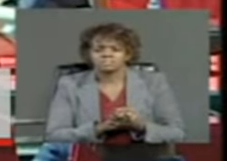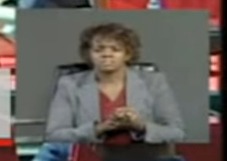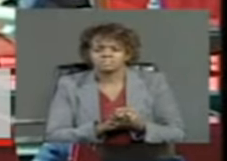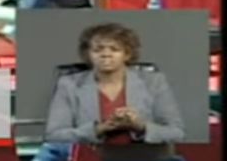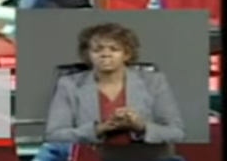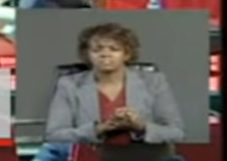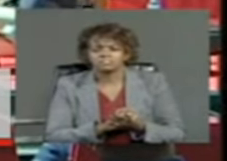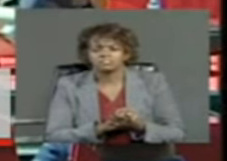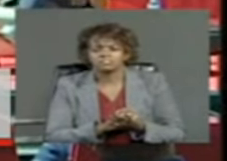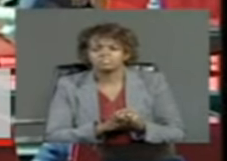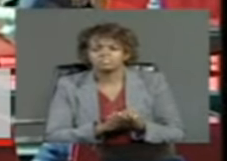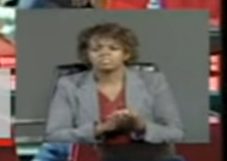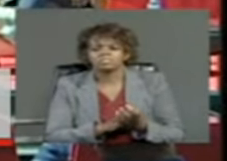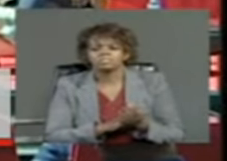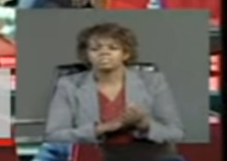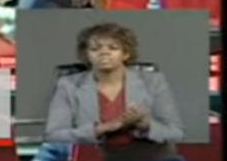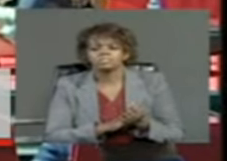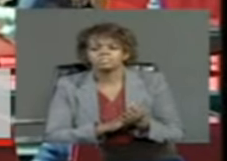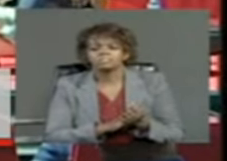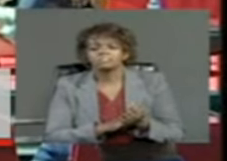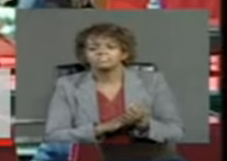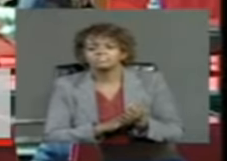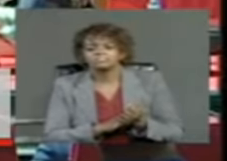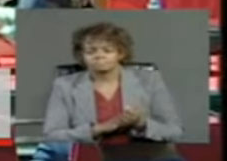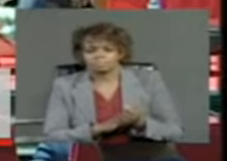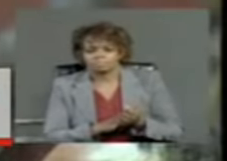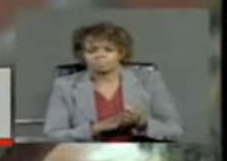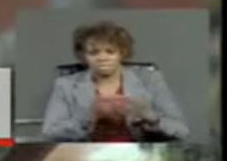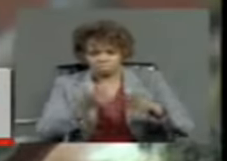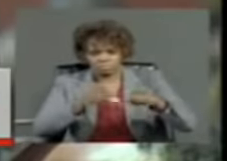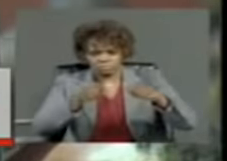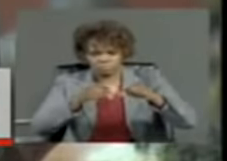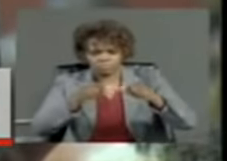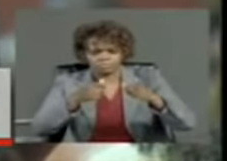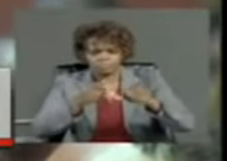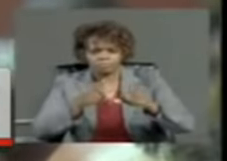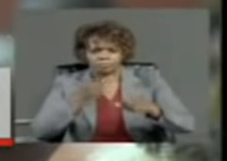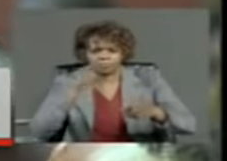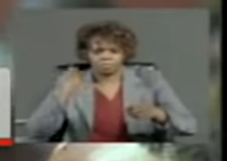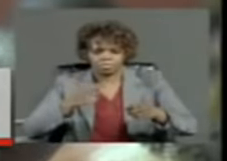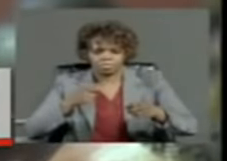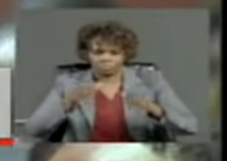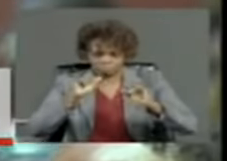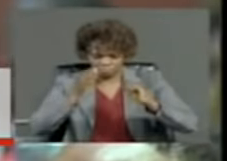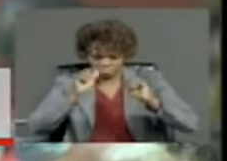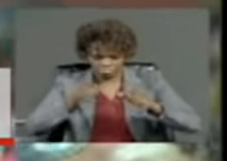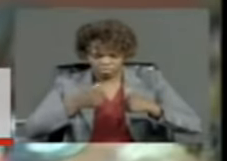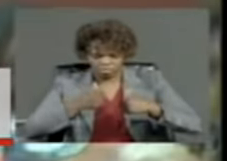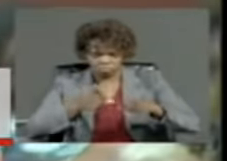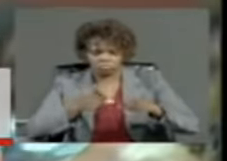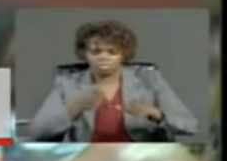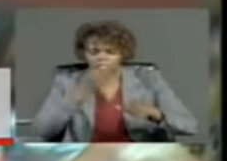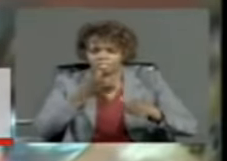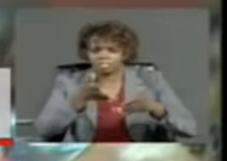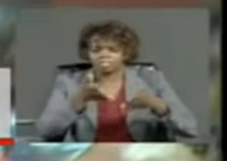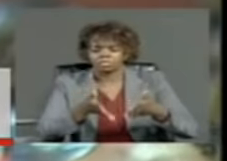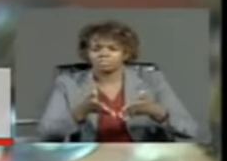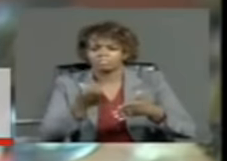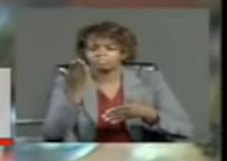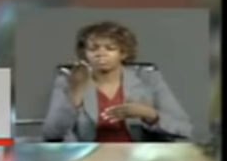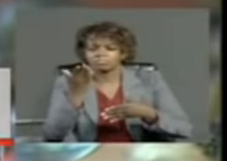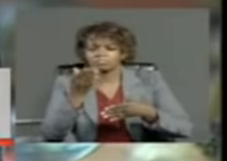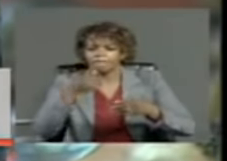Pode avançar, Banza. Muito obrigado, Sr. Presidente. O próximo aspecto era exortar para que o Sr. Presidente nos conhecesse. e nos